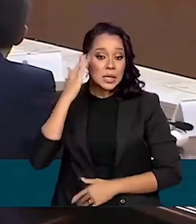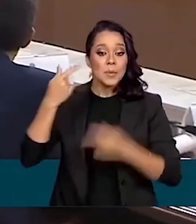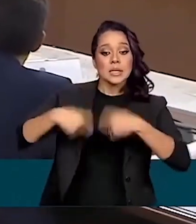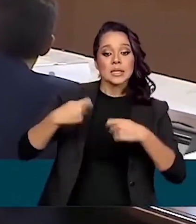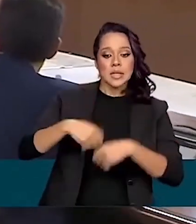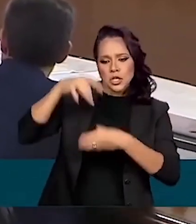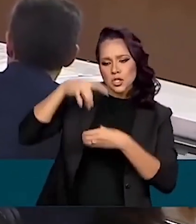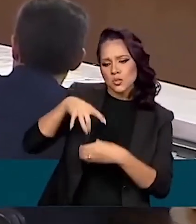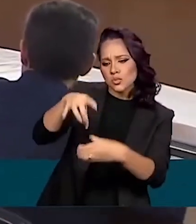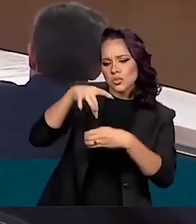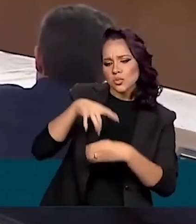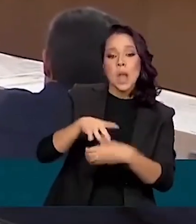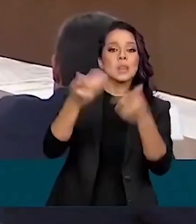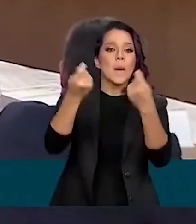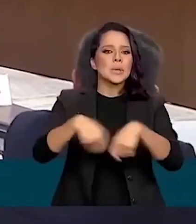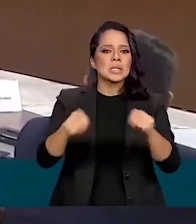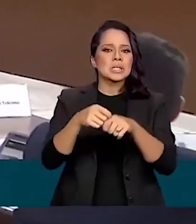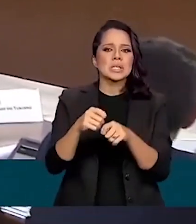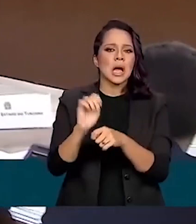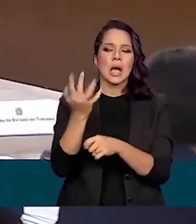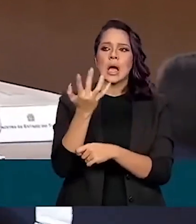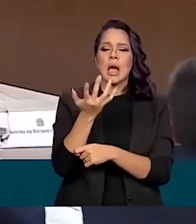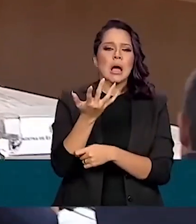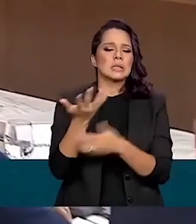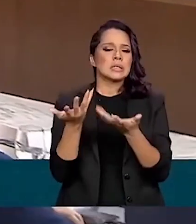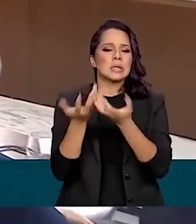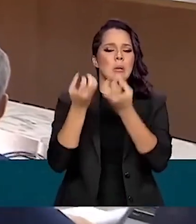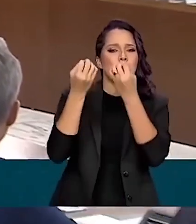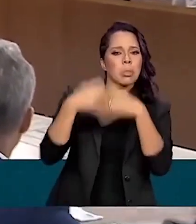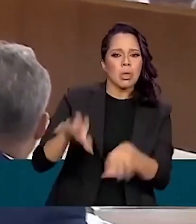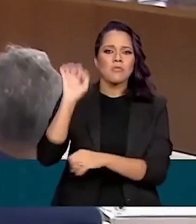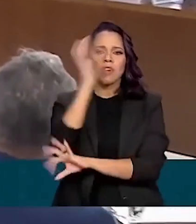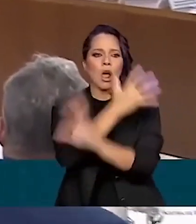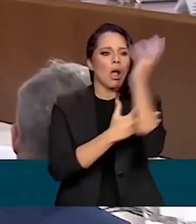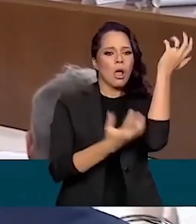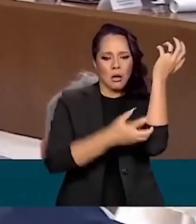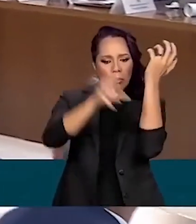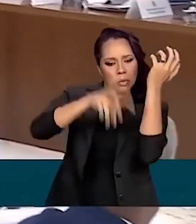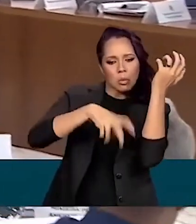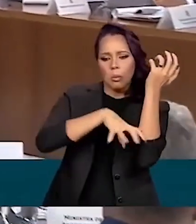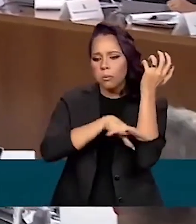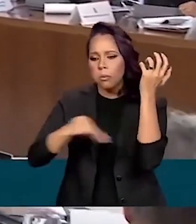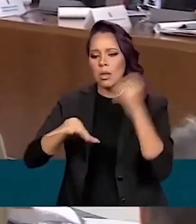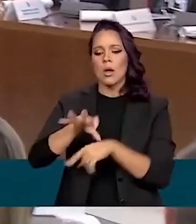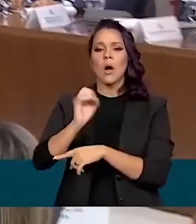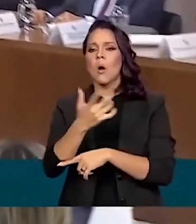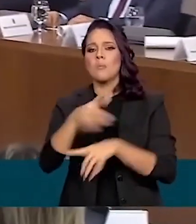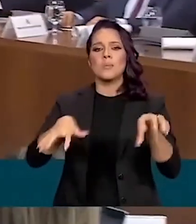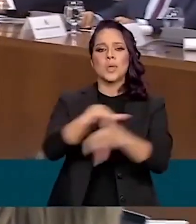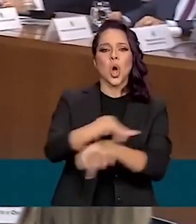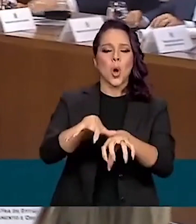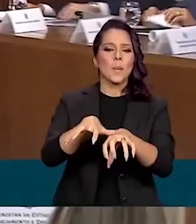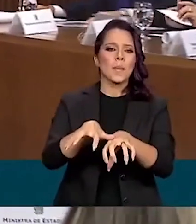necessidade da produção sem precisar ofender ou adentrar a floresta amazônica, ou a Pantanal ou qualquer outro bioma que tem